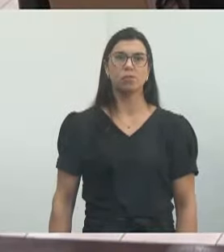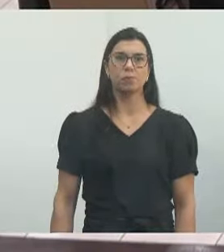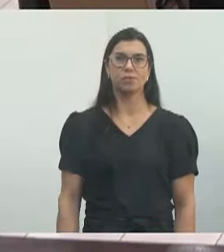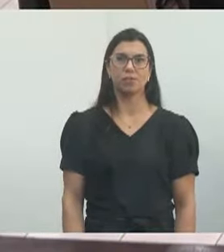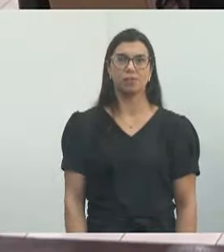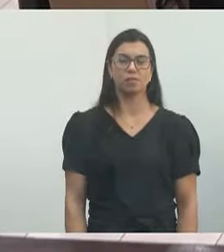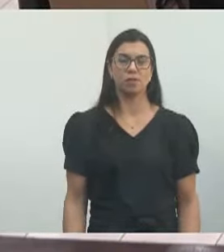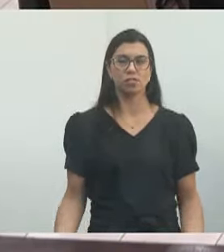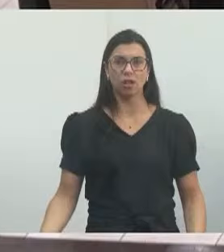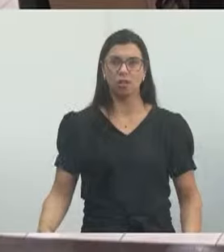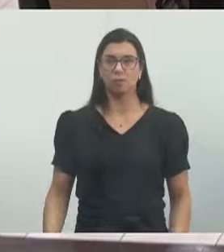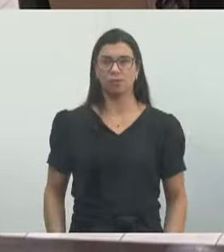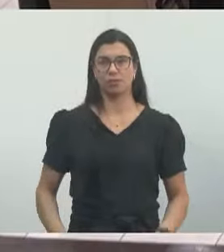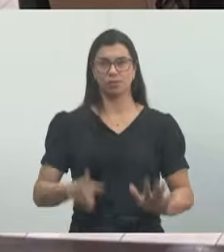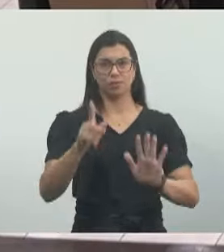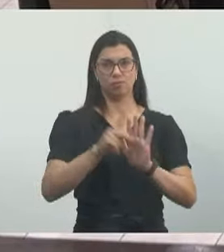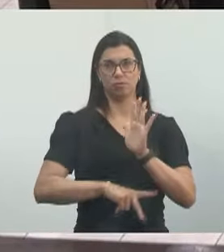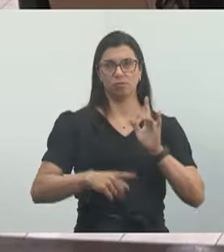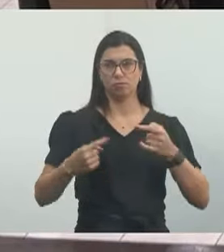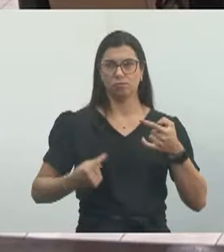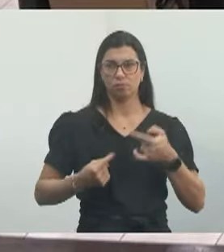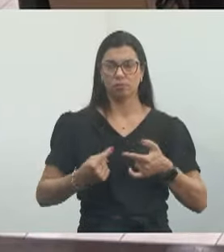O projeto continua em discussão.